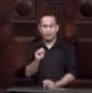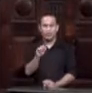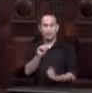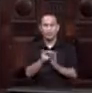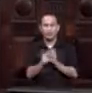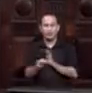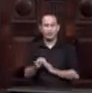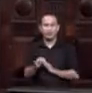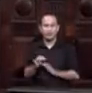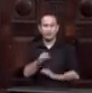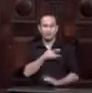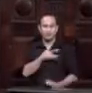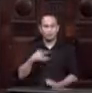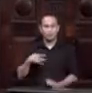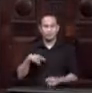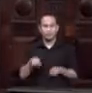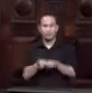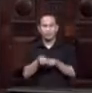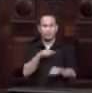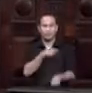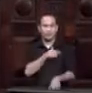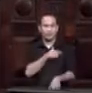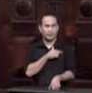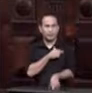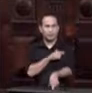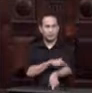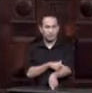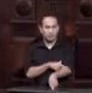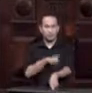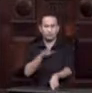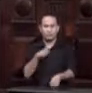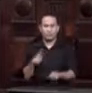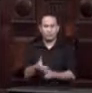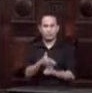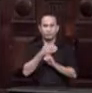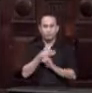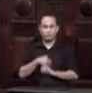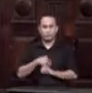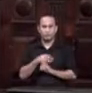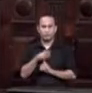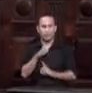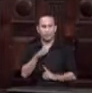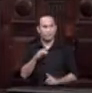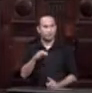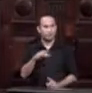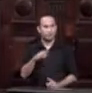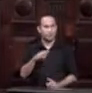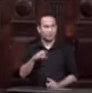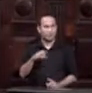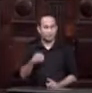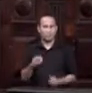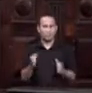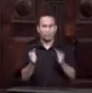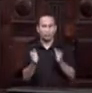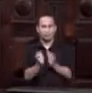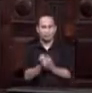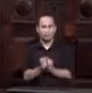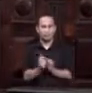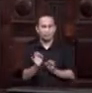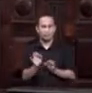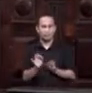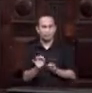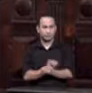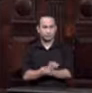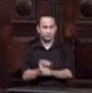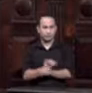de saúde e educação e segurança já protegidos pela legislação, uma área estratégica do nosso Estado,